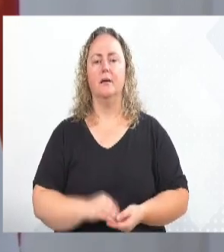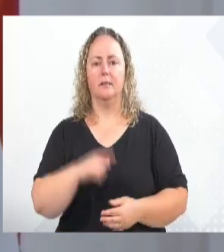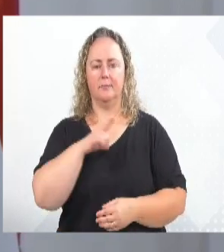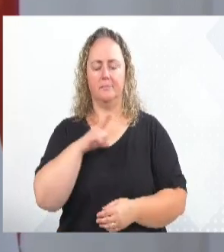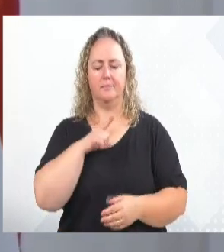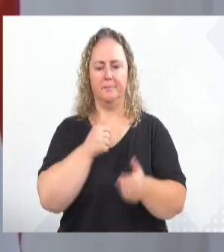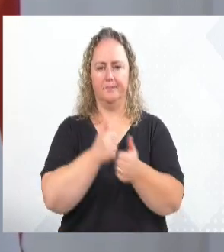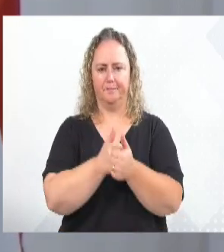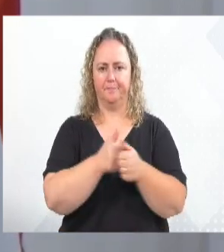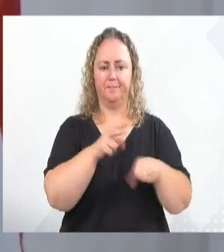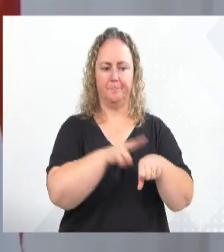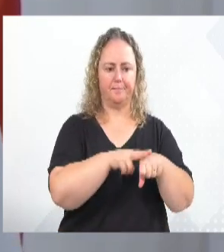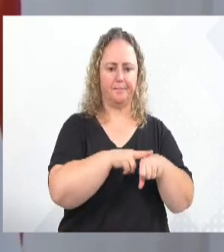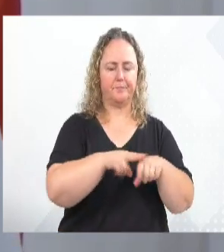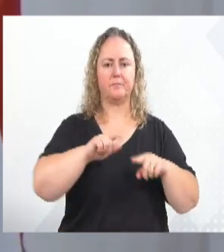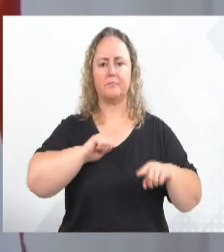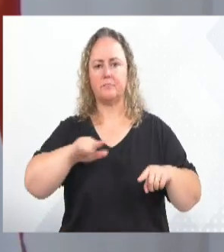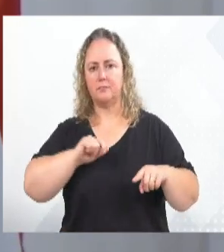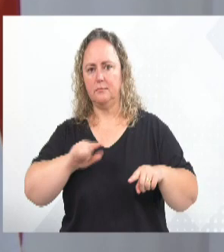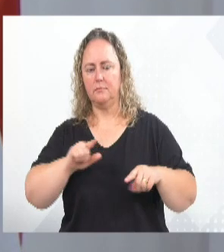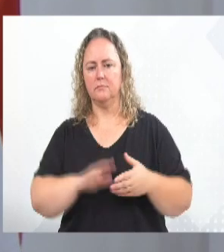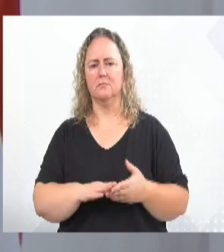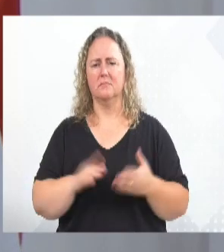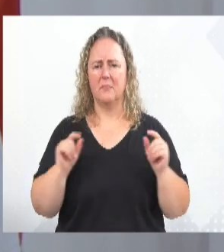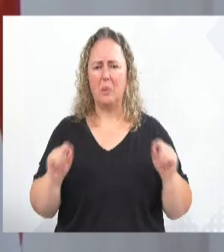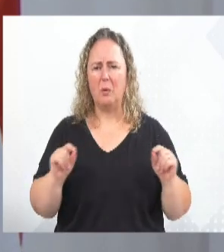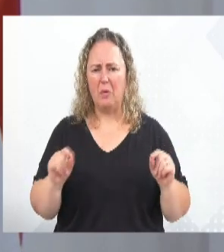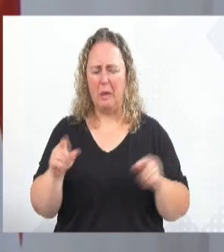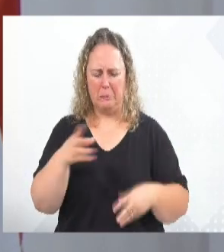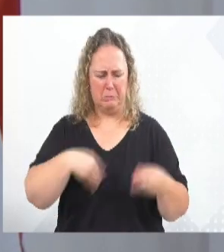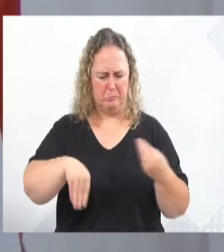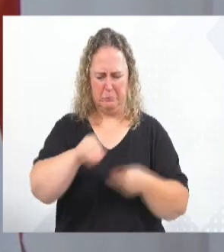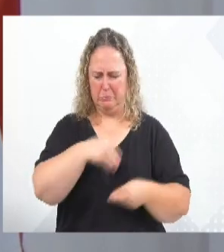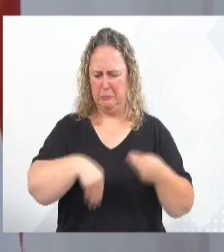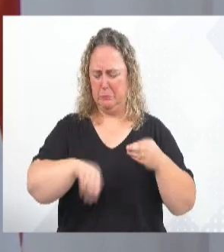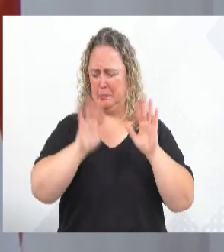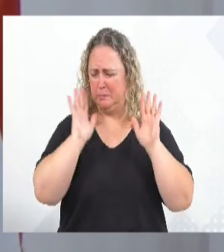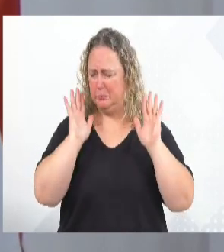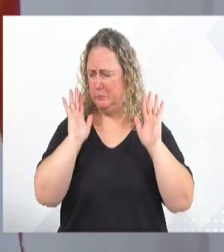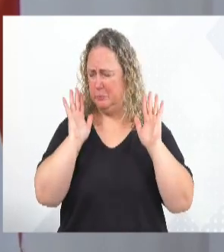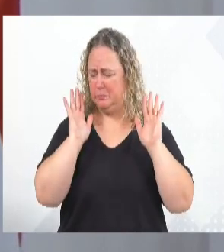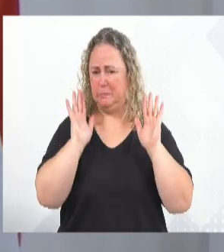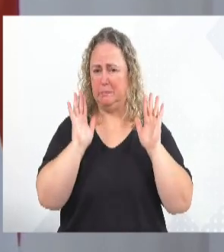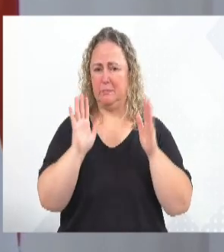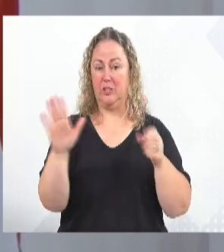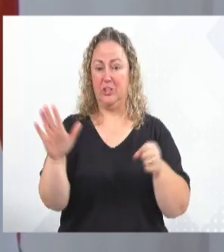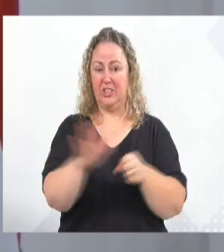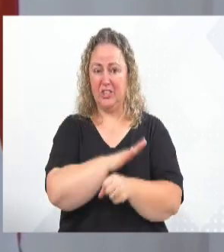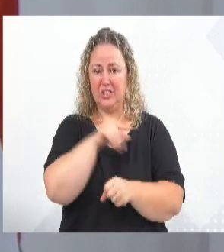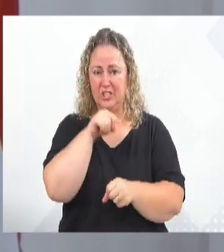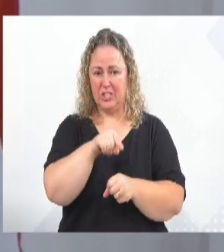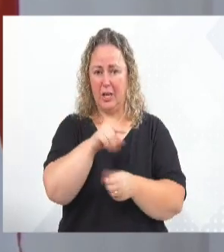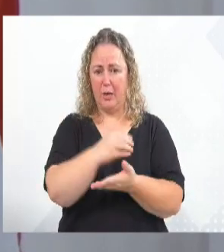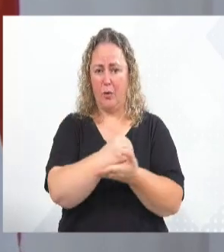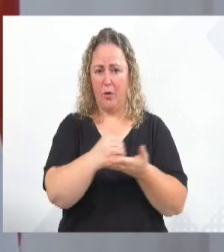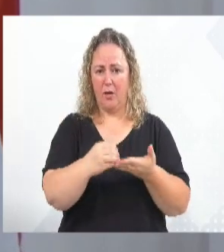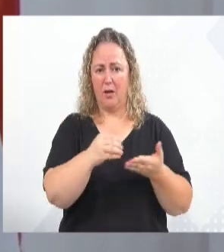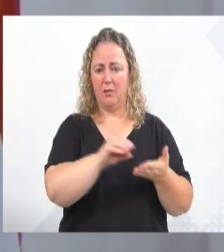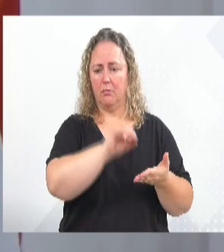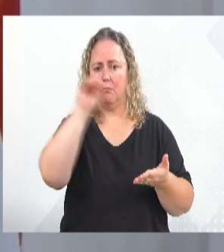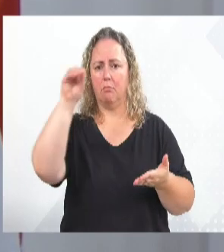verde e um azul. Vocês não queiram saber o que tem de mistura. Quando está cheio o orgânico, eles